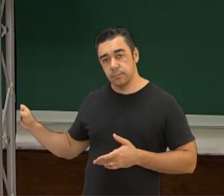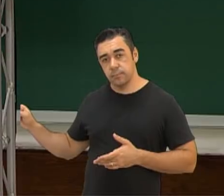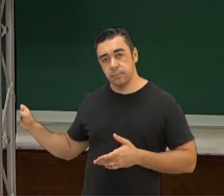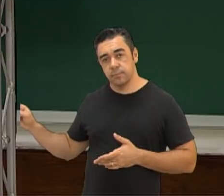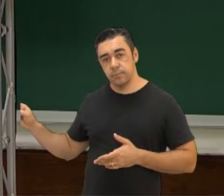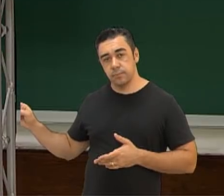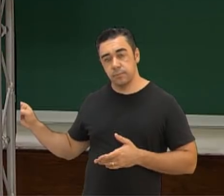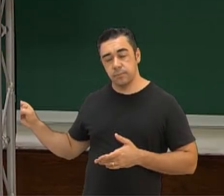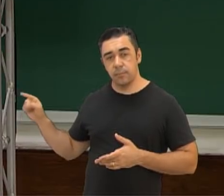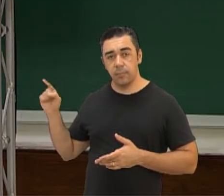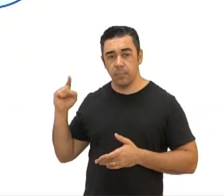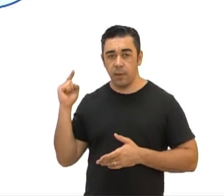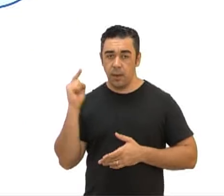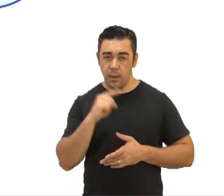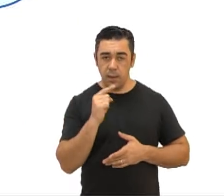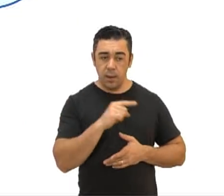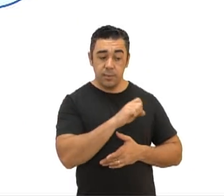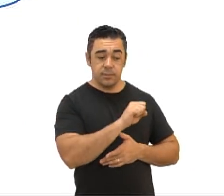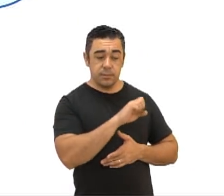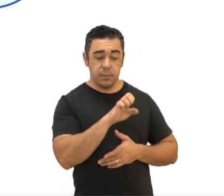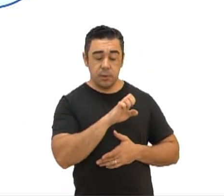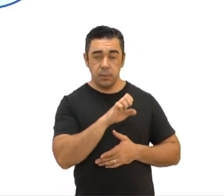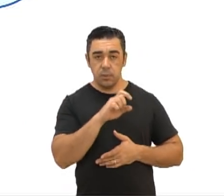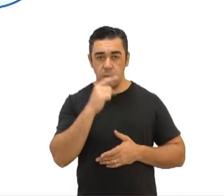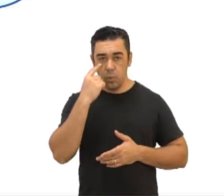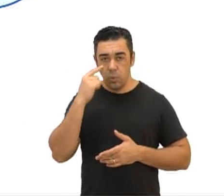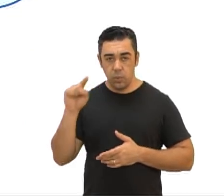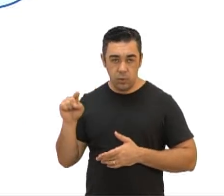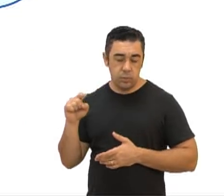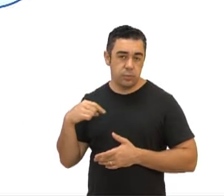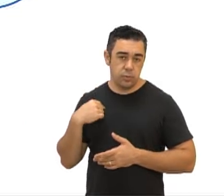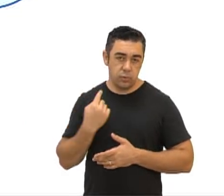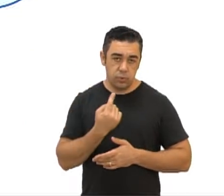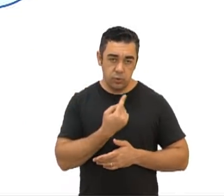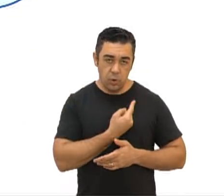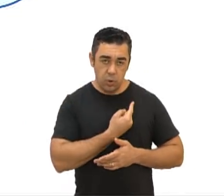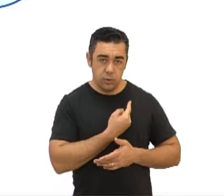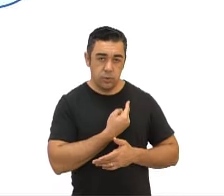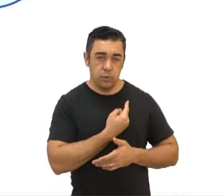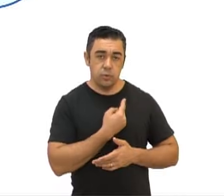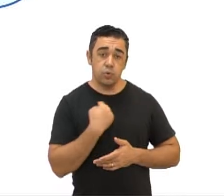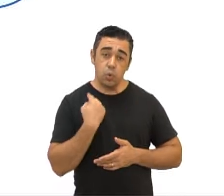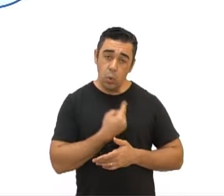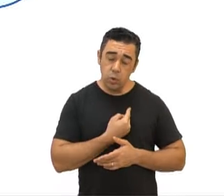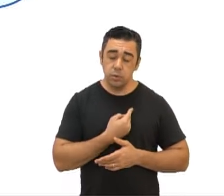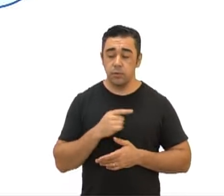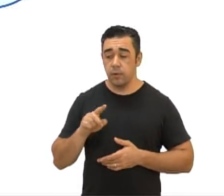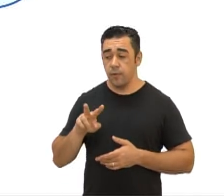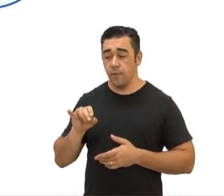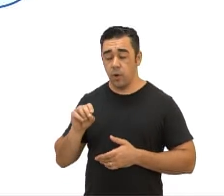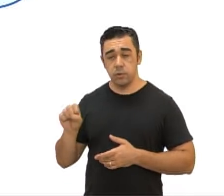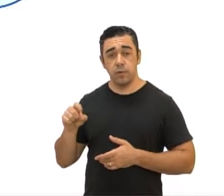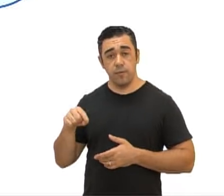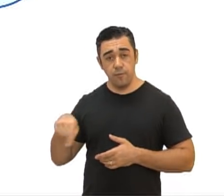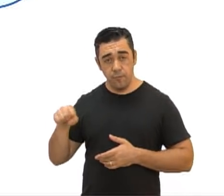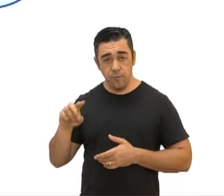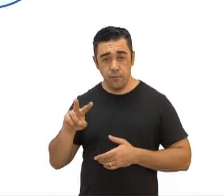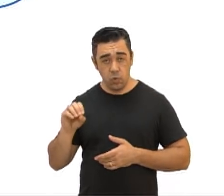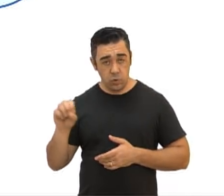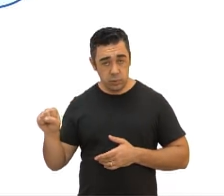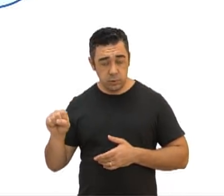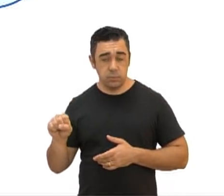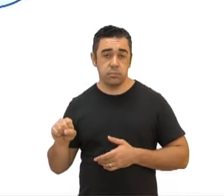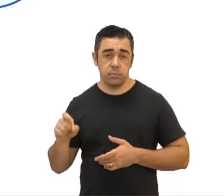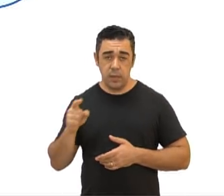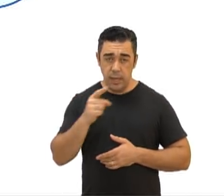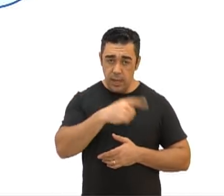ele se olhou, o pronome oblíquo átono é se. Então, nós, nos, vós, vos e eles ou elas se. Né?